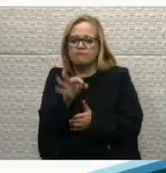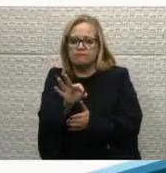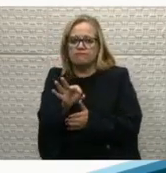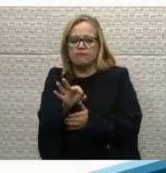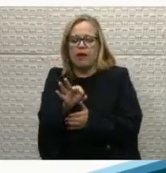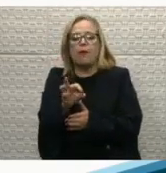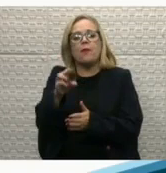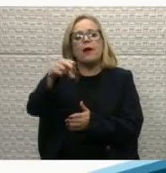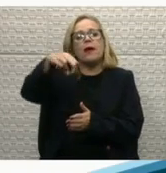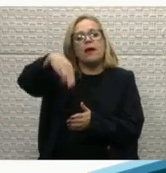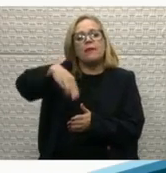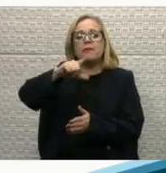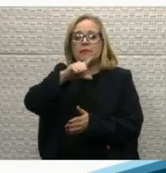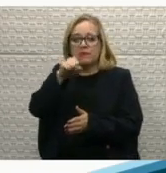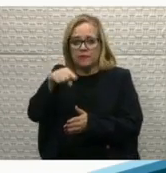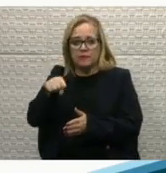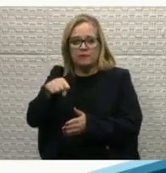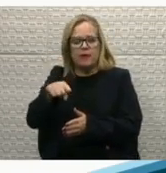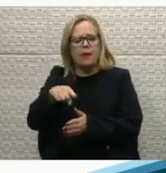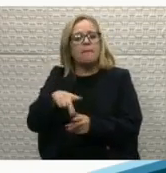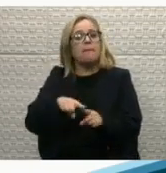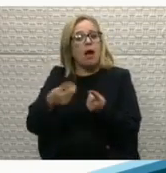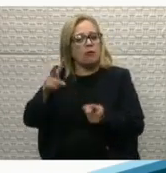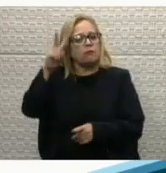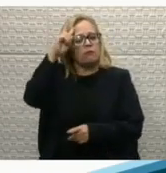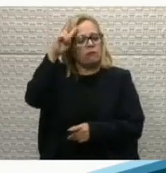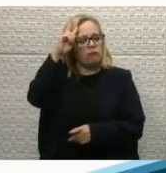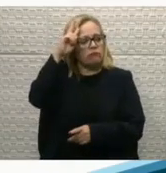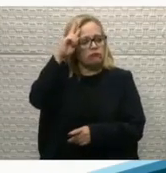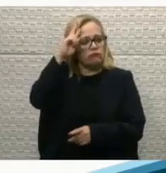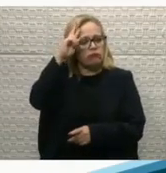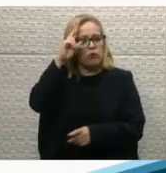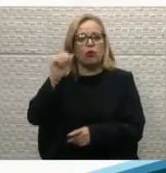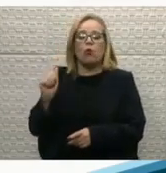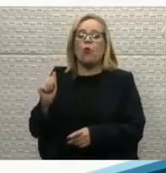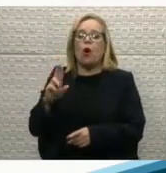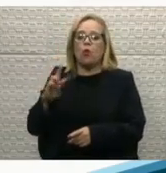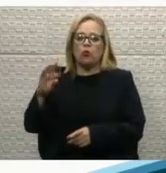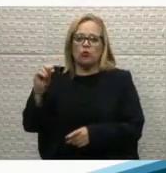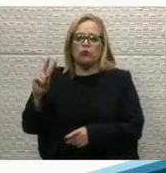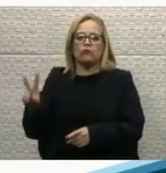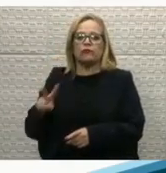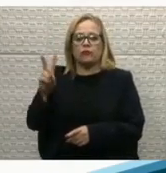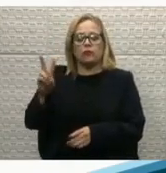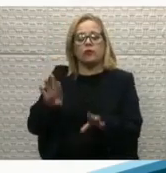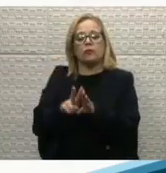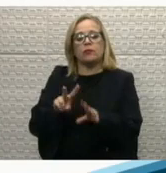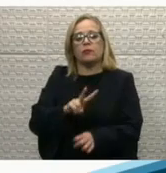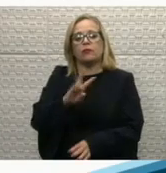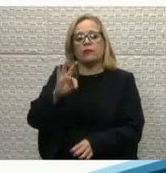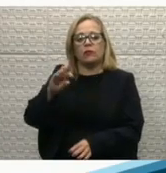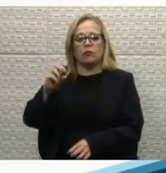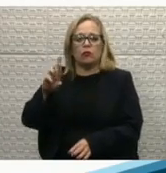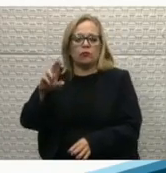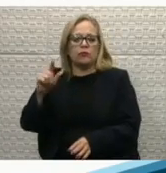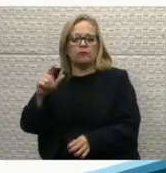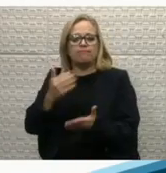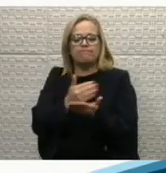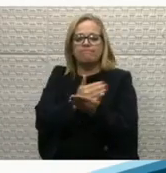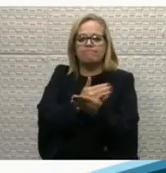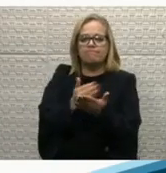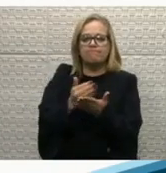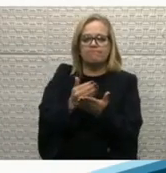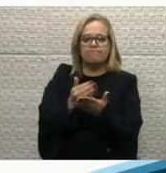a uma matriz. Só que lembrando que os autovalores e os autovetores derivam de